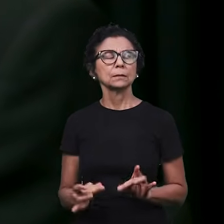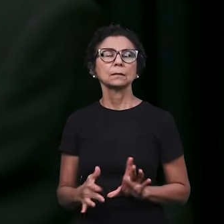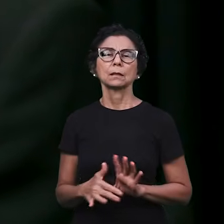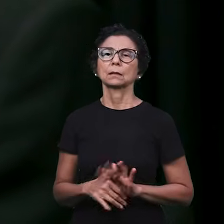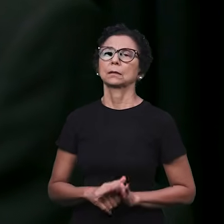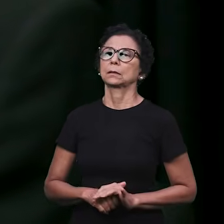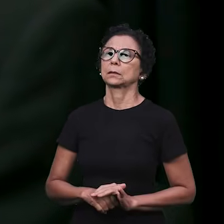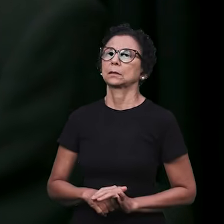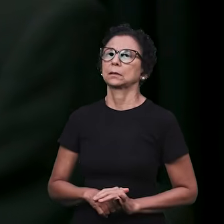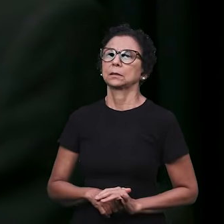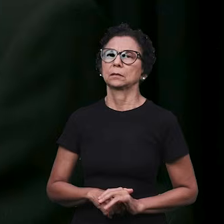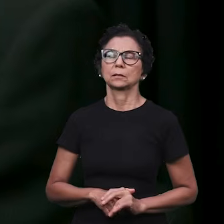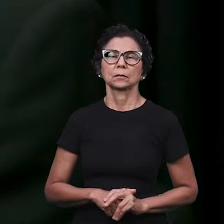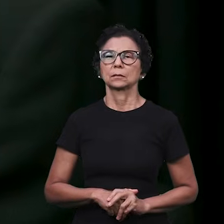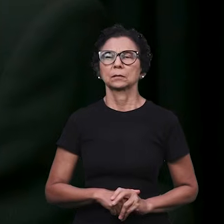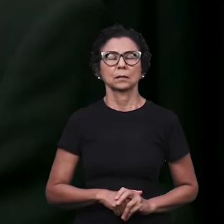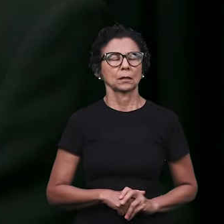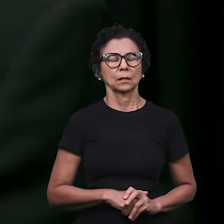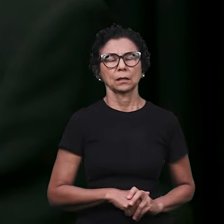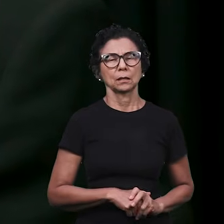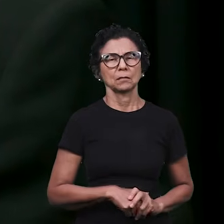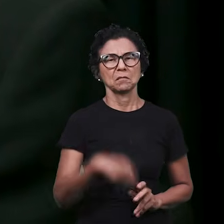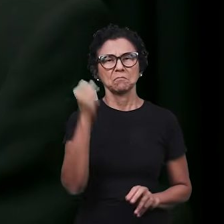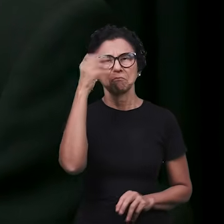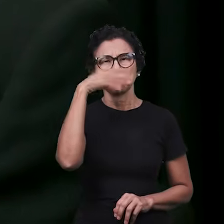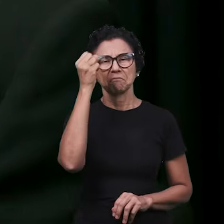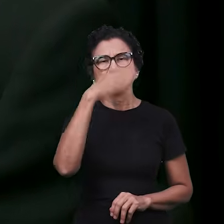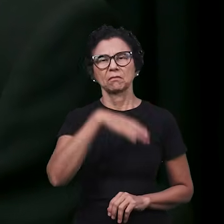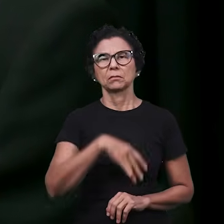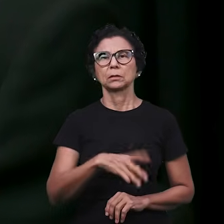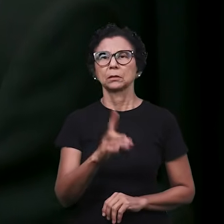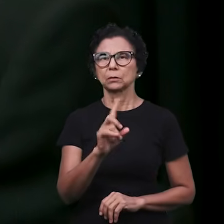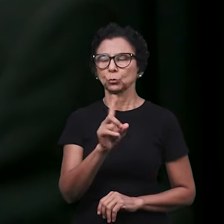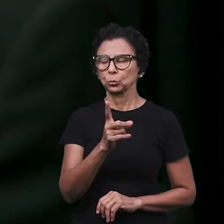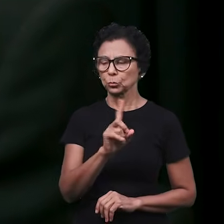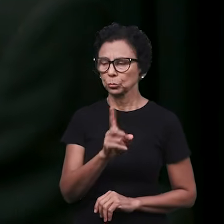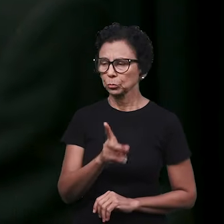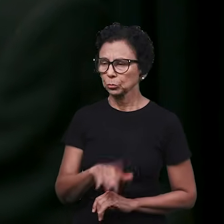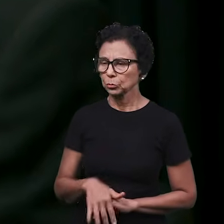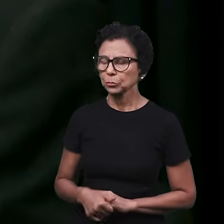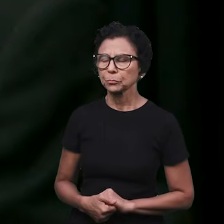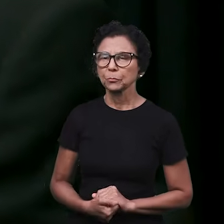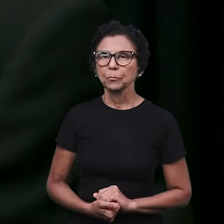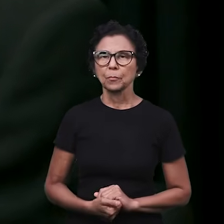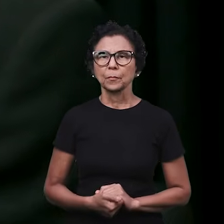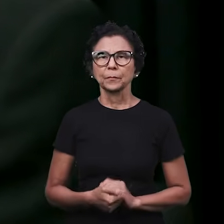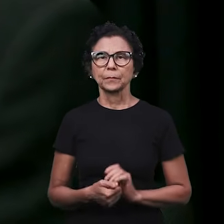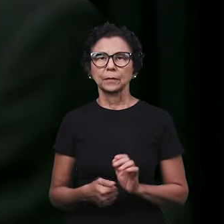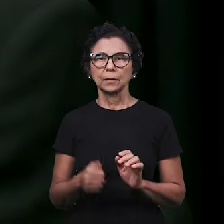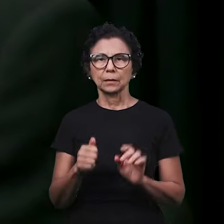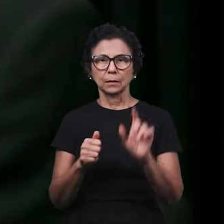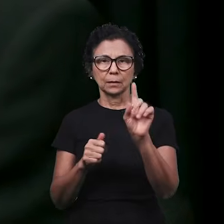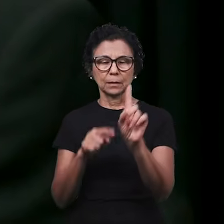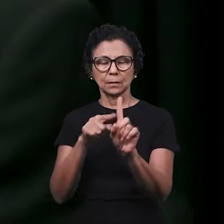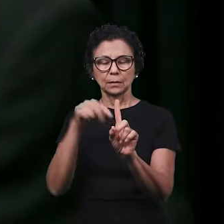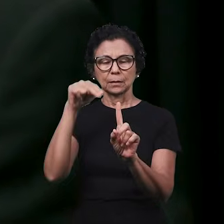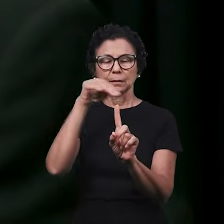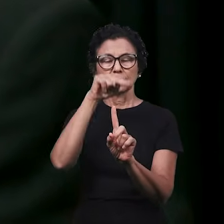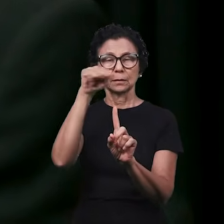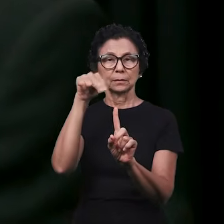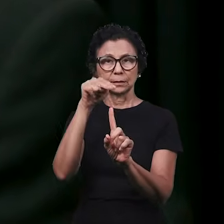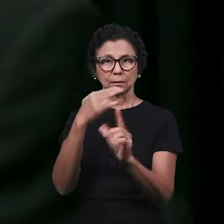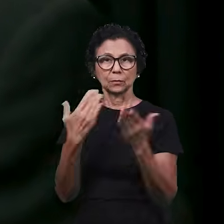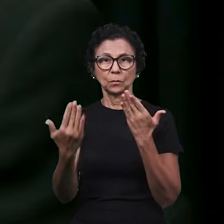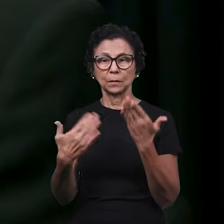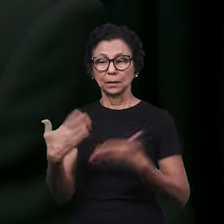pode fazer de qualquer maneira. E o nazireu é esse tipo profético do servo de Deus,